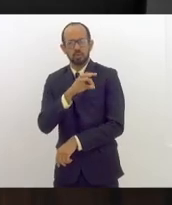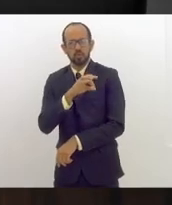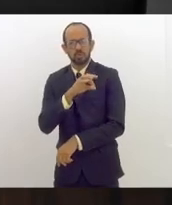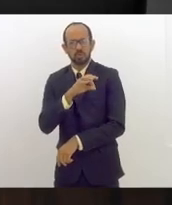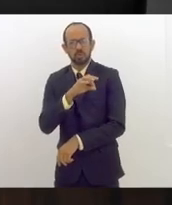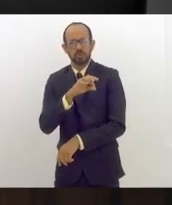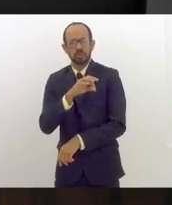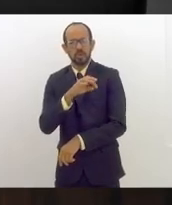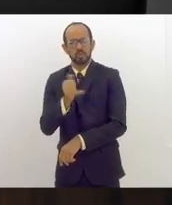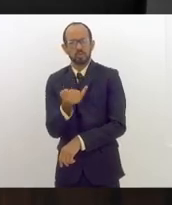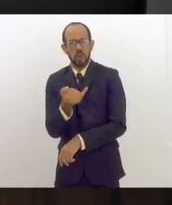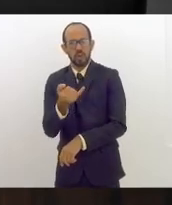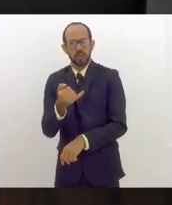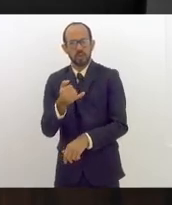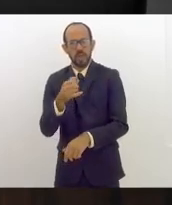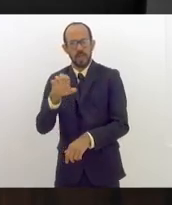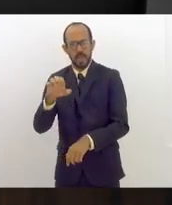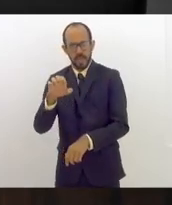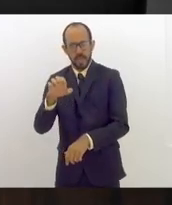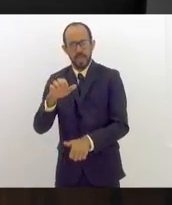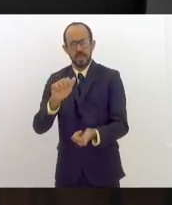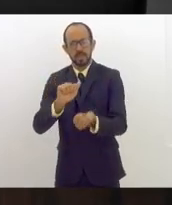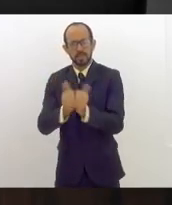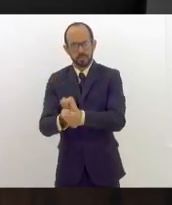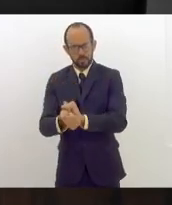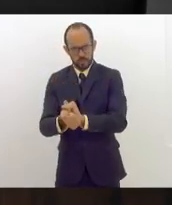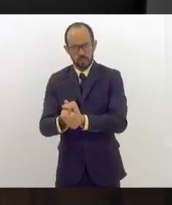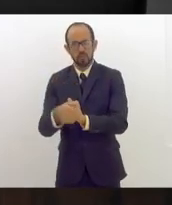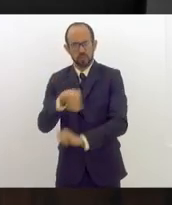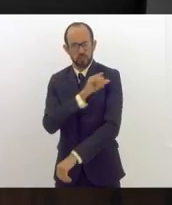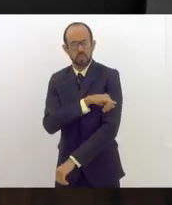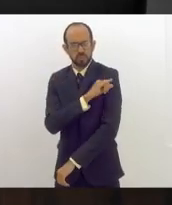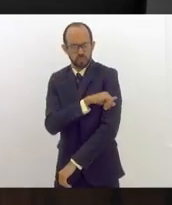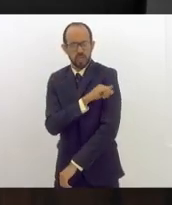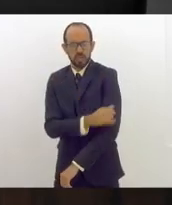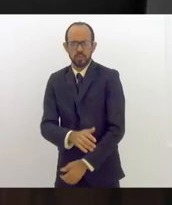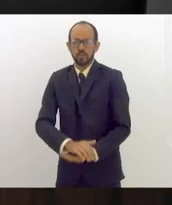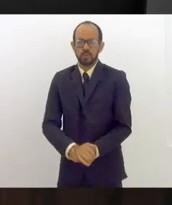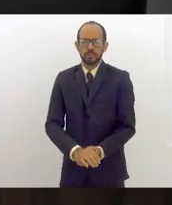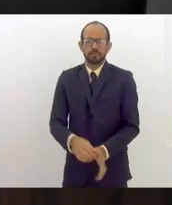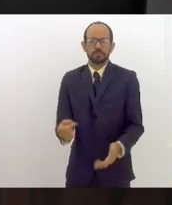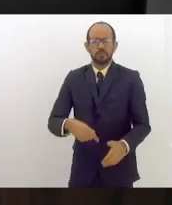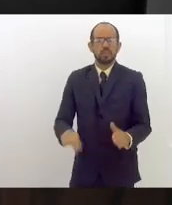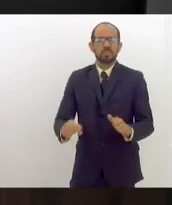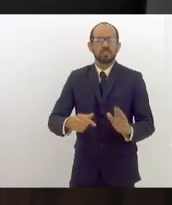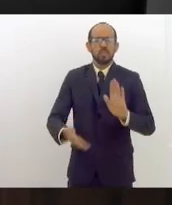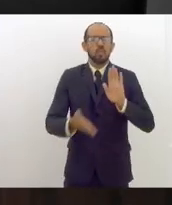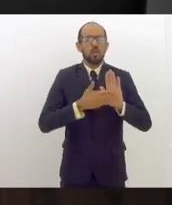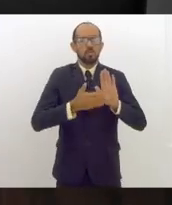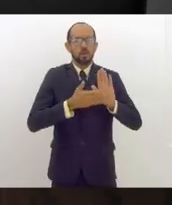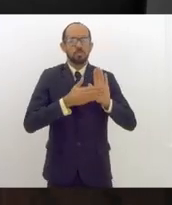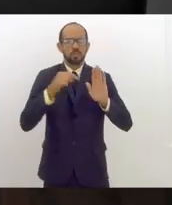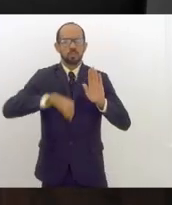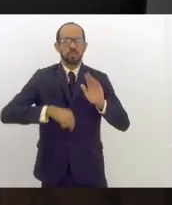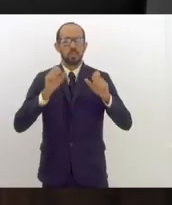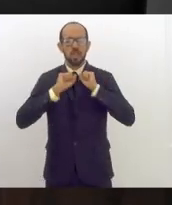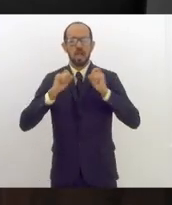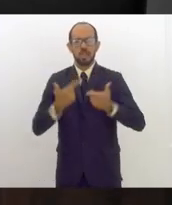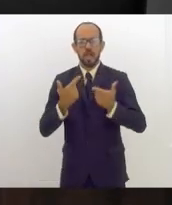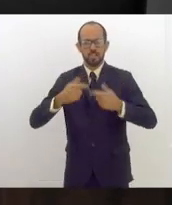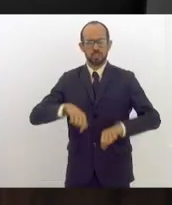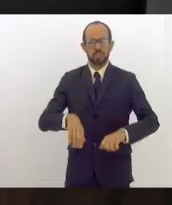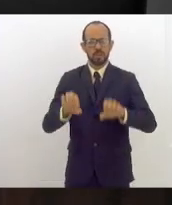dos estados do Rio de Janeiro e dessa forma que afirma que o compromisso desta casa com as mais fortes instituições